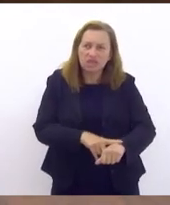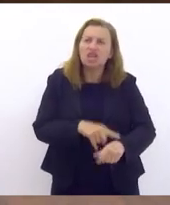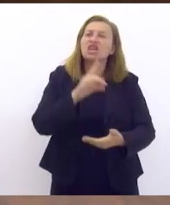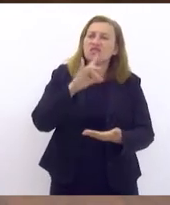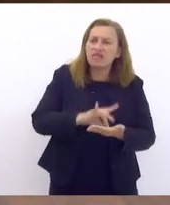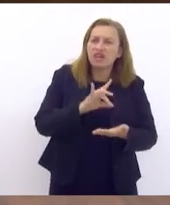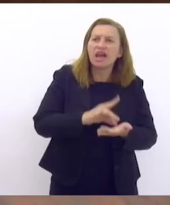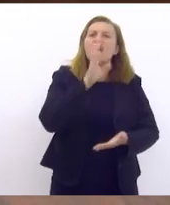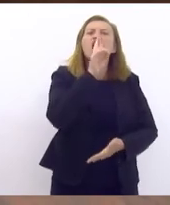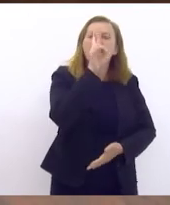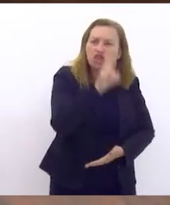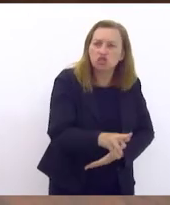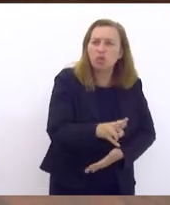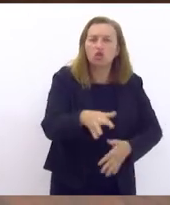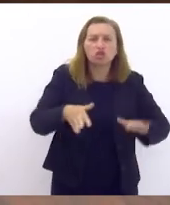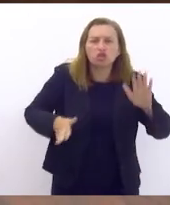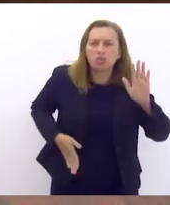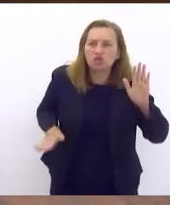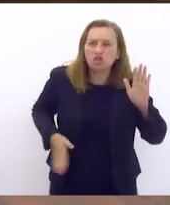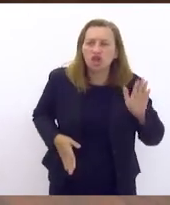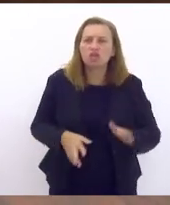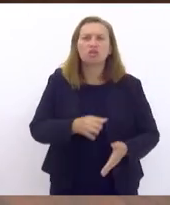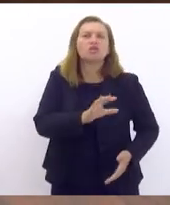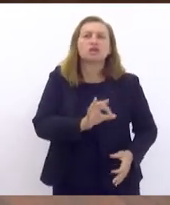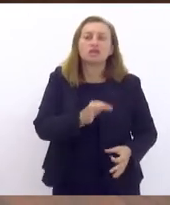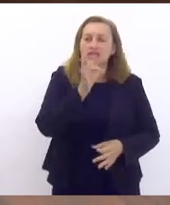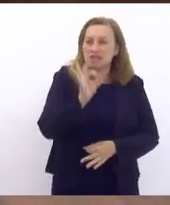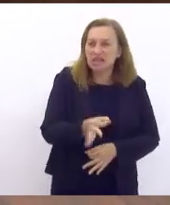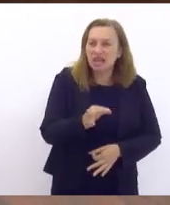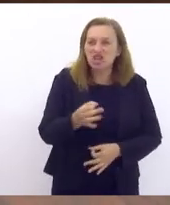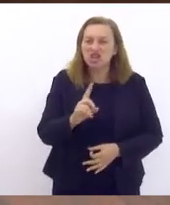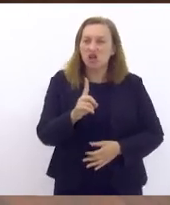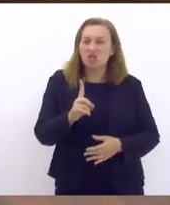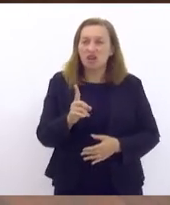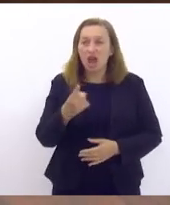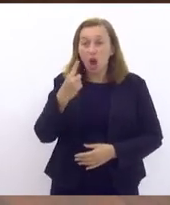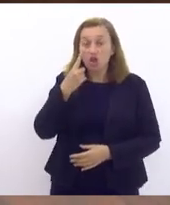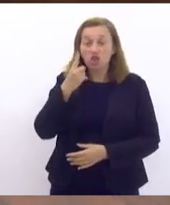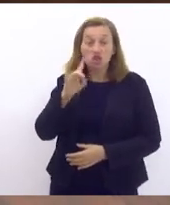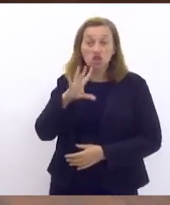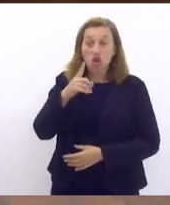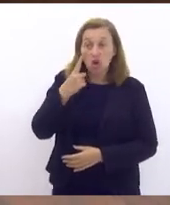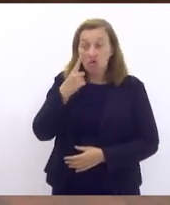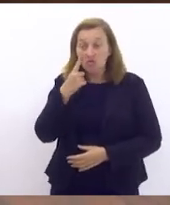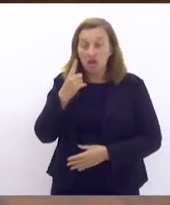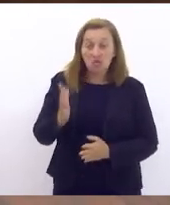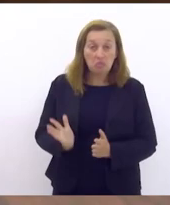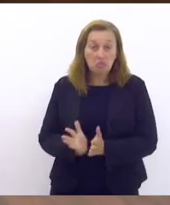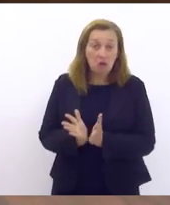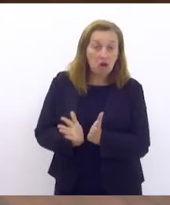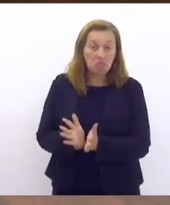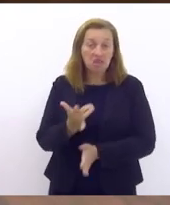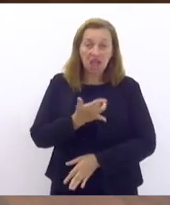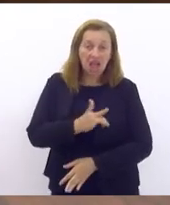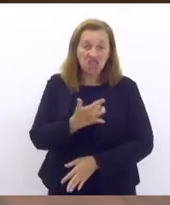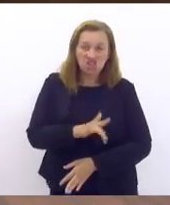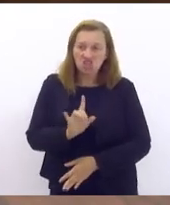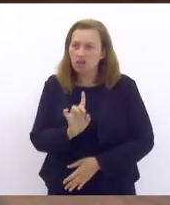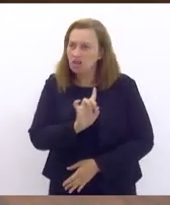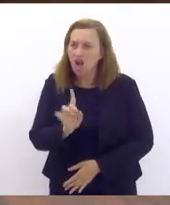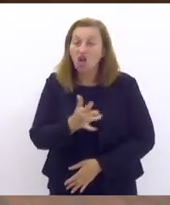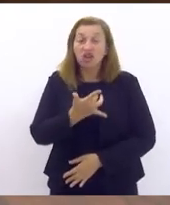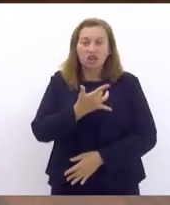a resposta ao tráfico, mas à altura, não ficarmos olhando apenas pobres coitados. Coitados